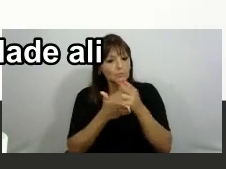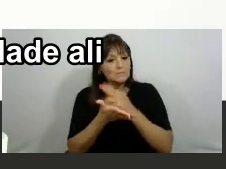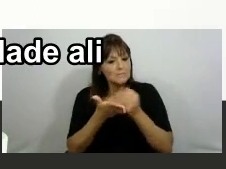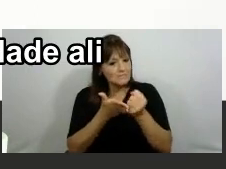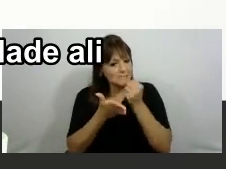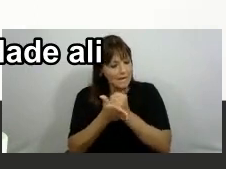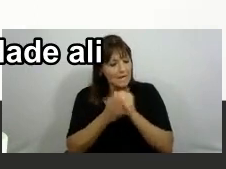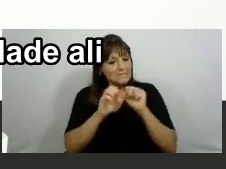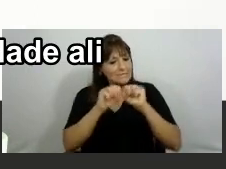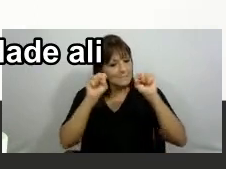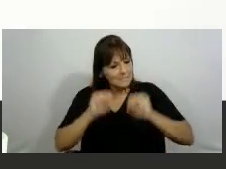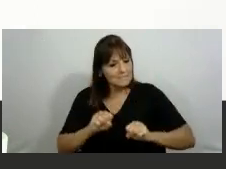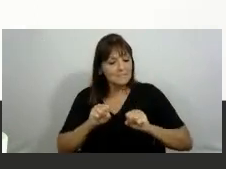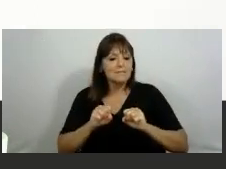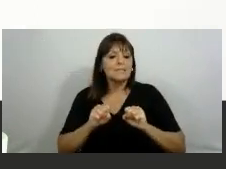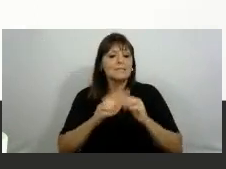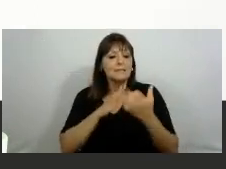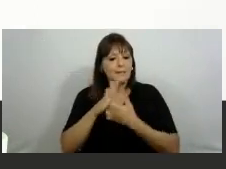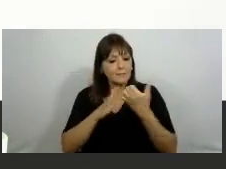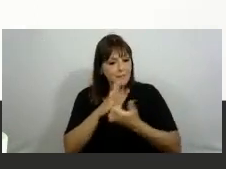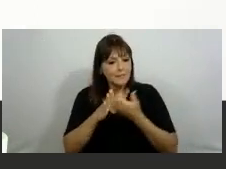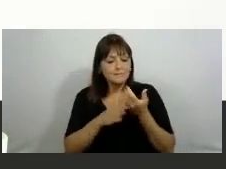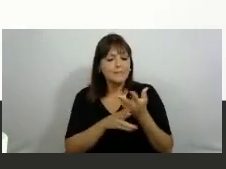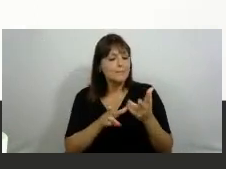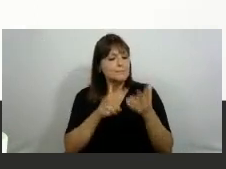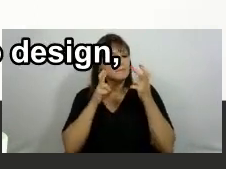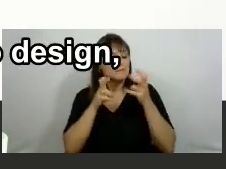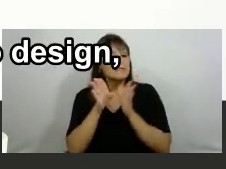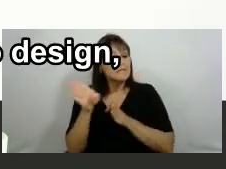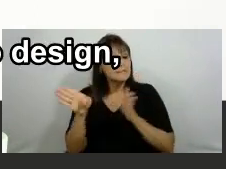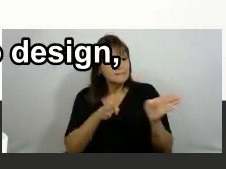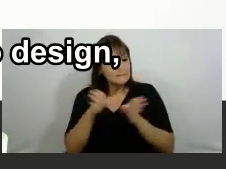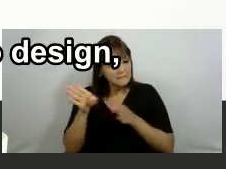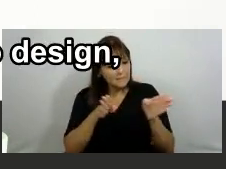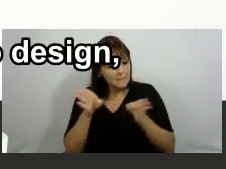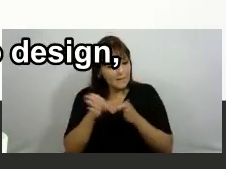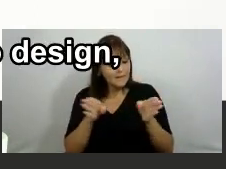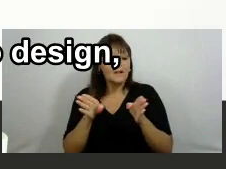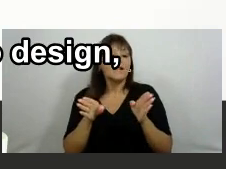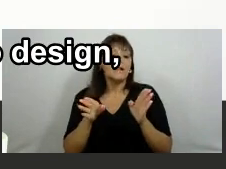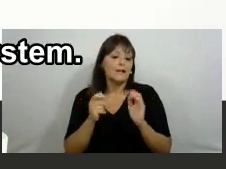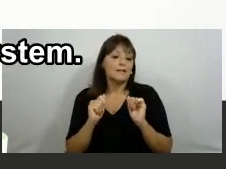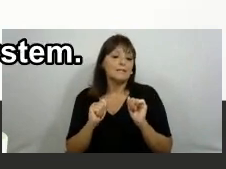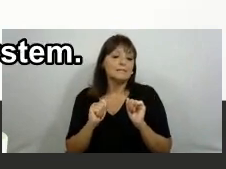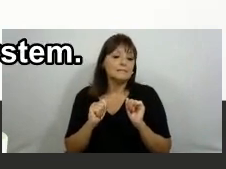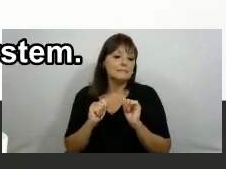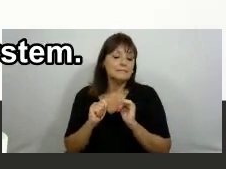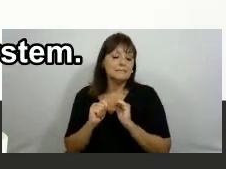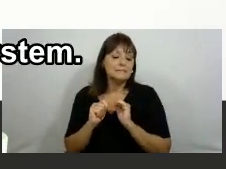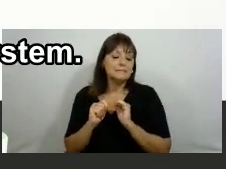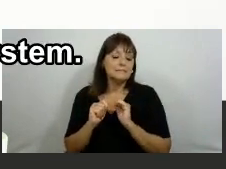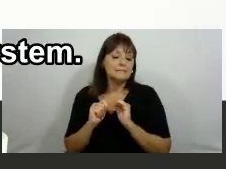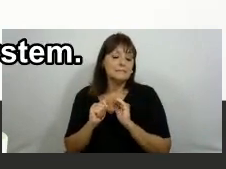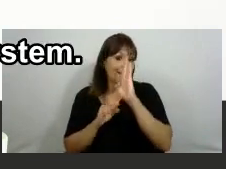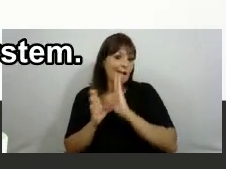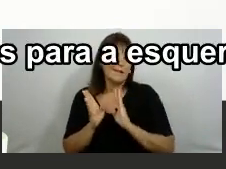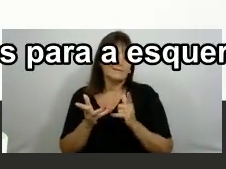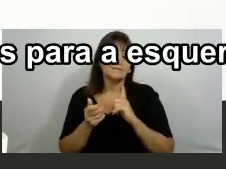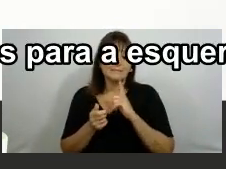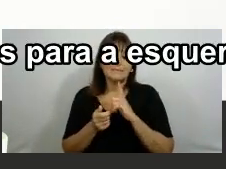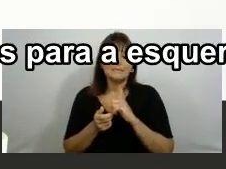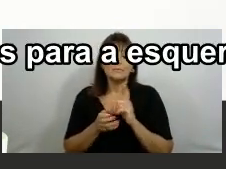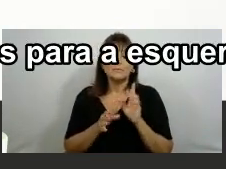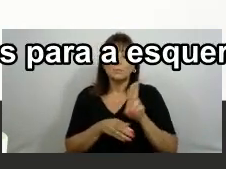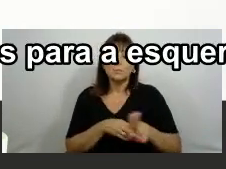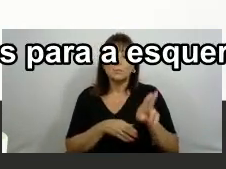começo a ver a acessibilidade ali, a gente fala que é acessibilidade de graça para o design, né, se ele consome o design system. E eu